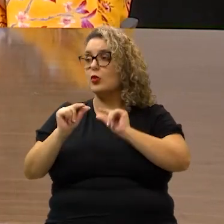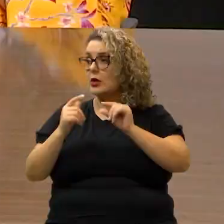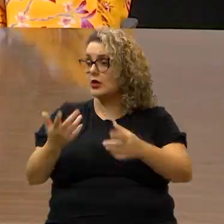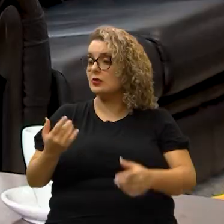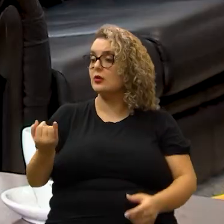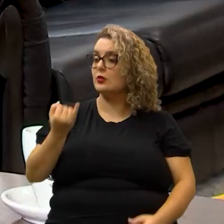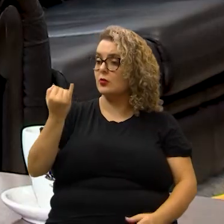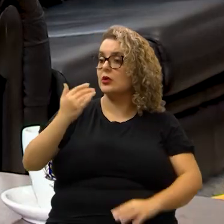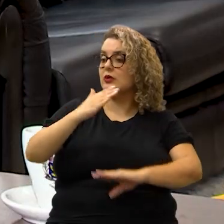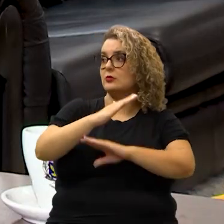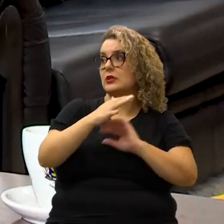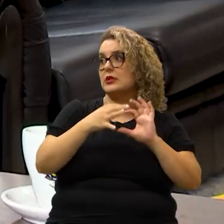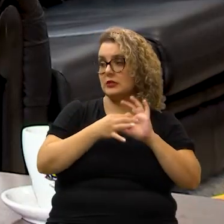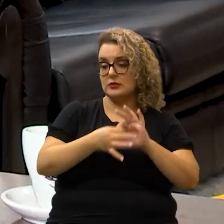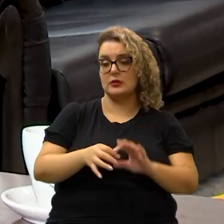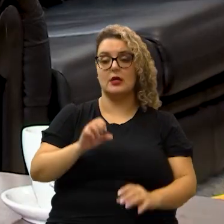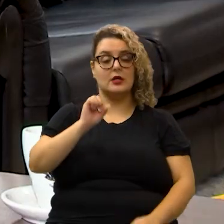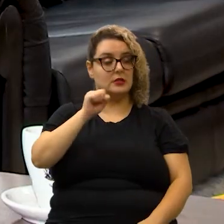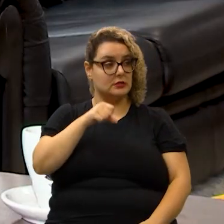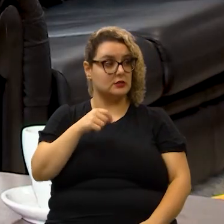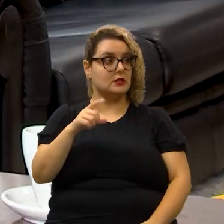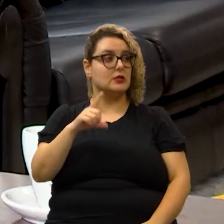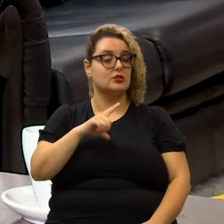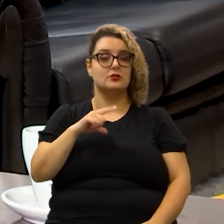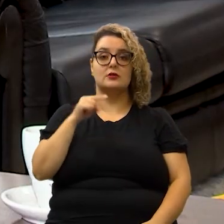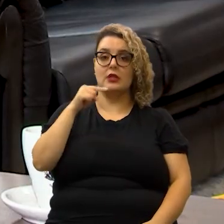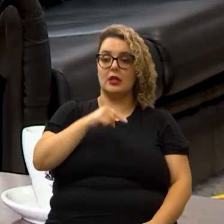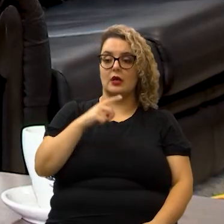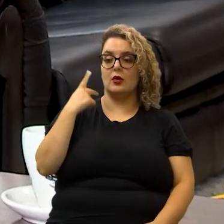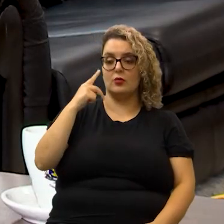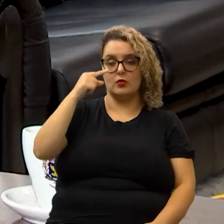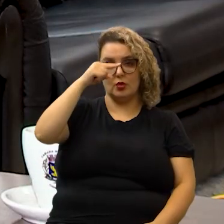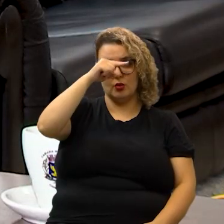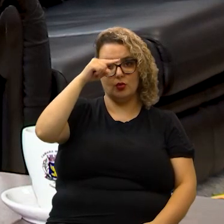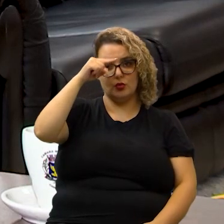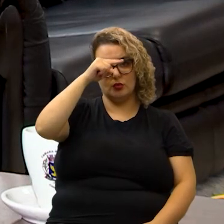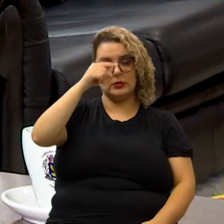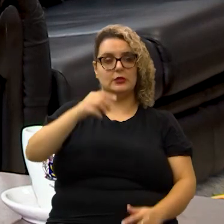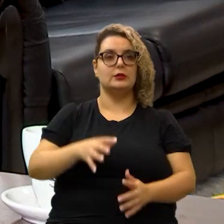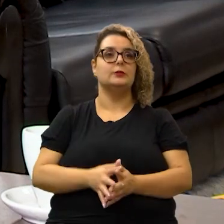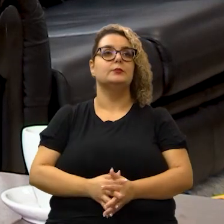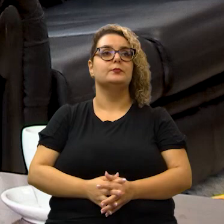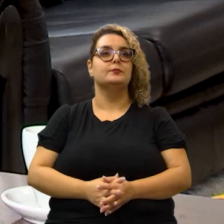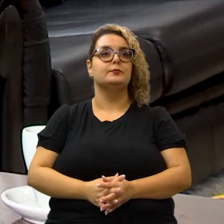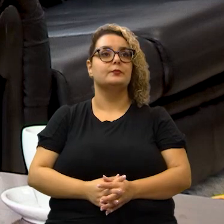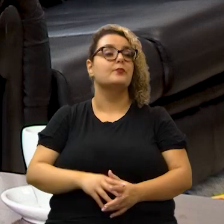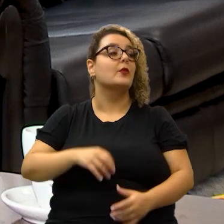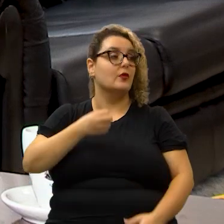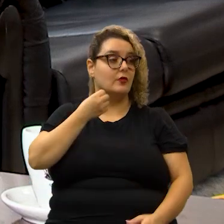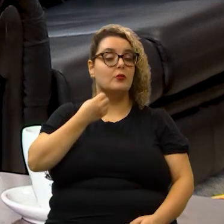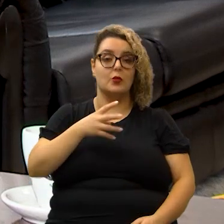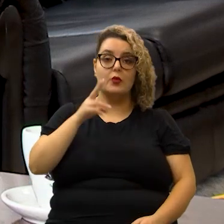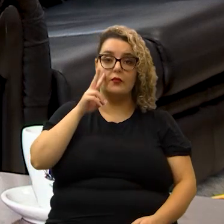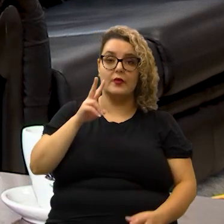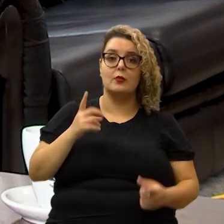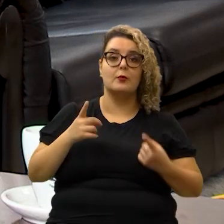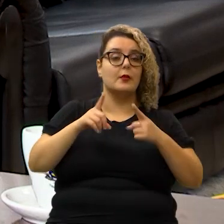nesse contexto. Sim, eu estive lá com o vereador Felipe Marchesi, né? E foi muito bom ver uma